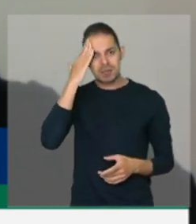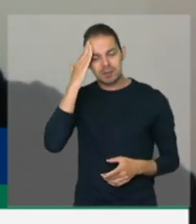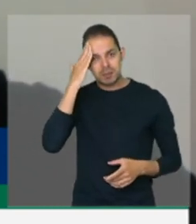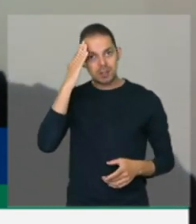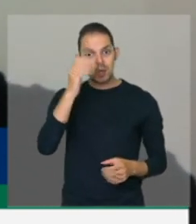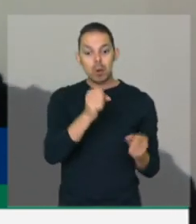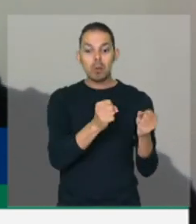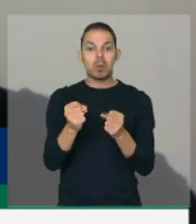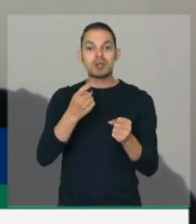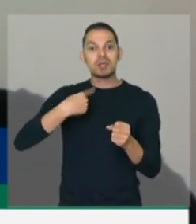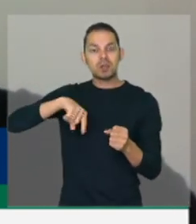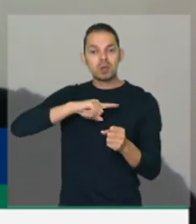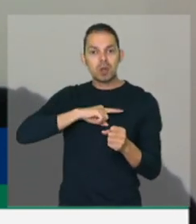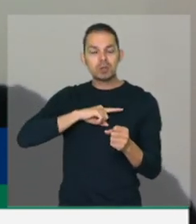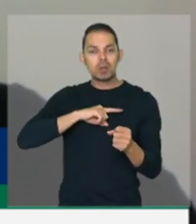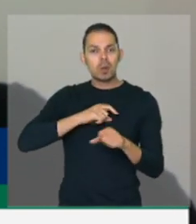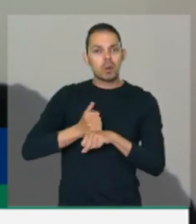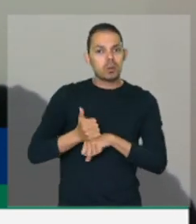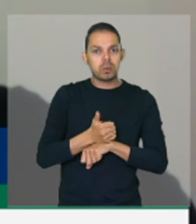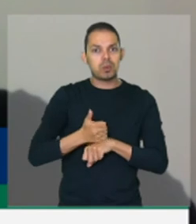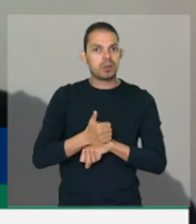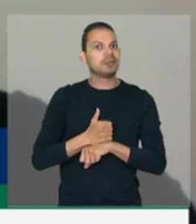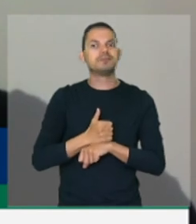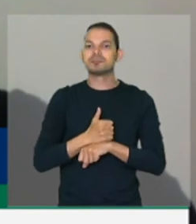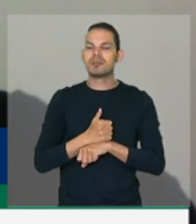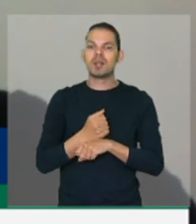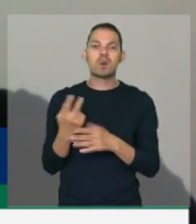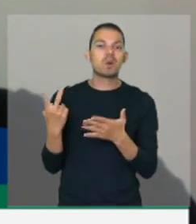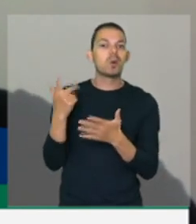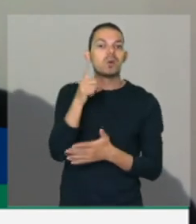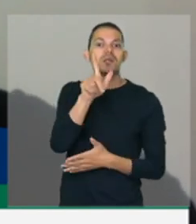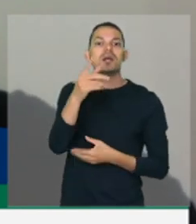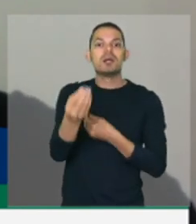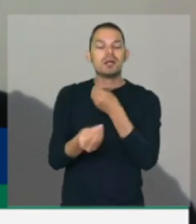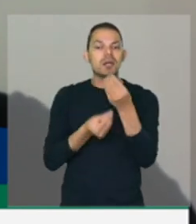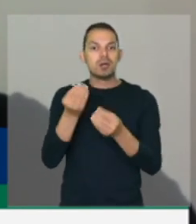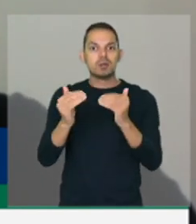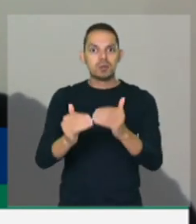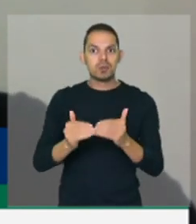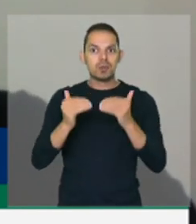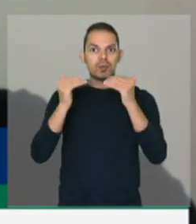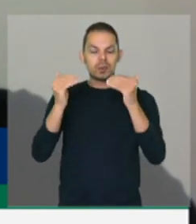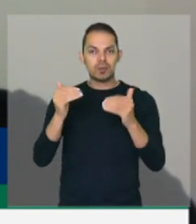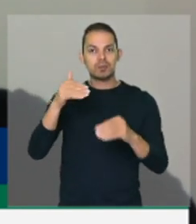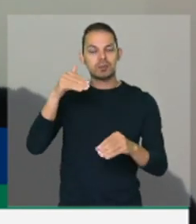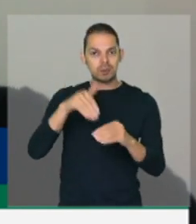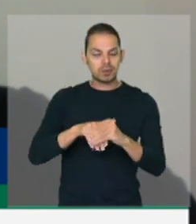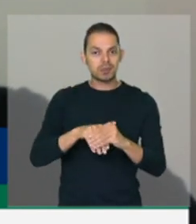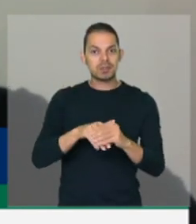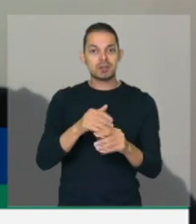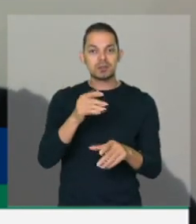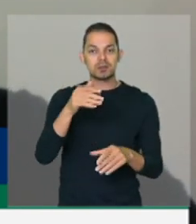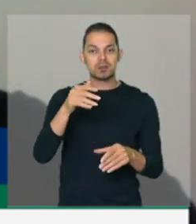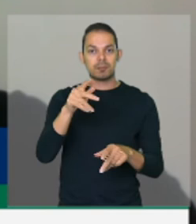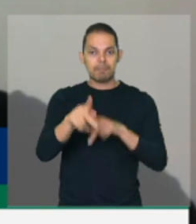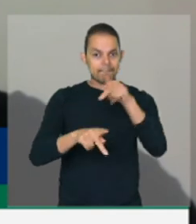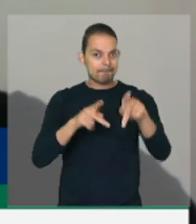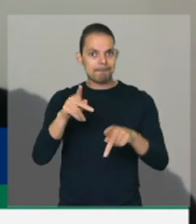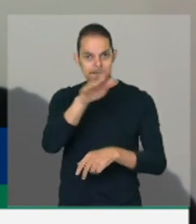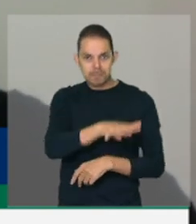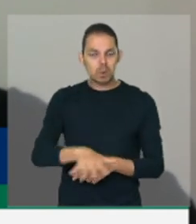é um poder de carreira, ele emana do poder soberano através do sufrágio universal, que é o poder do voto